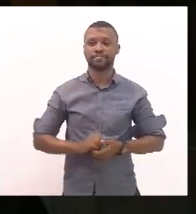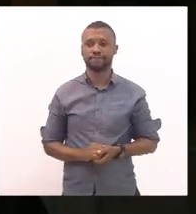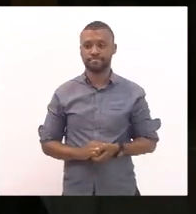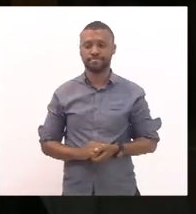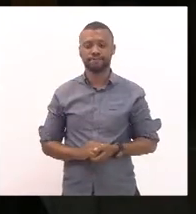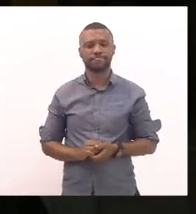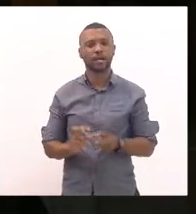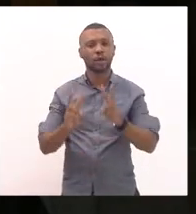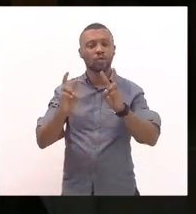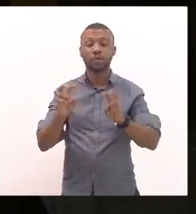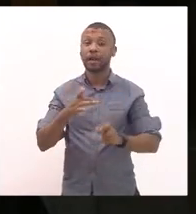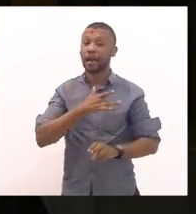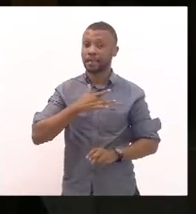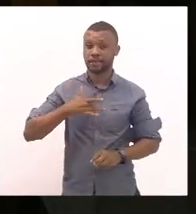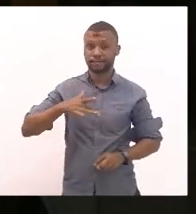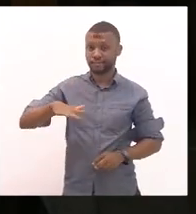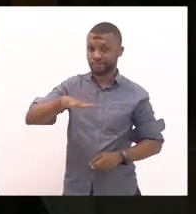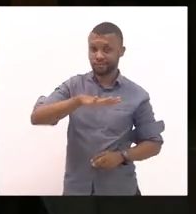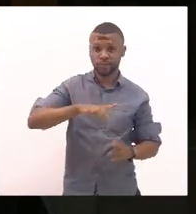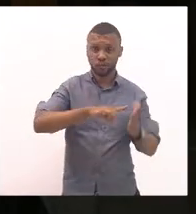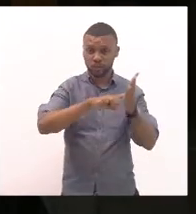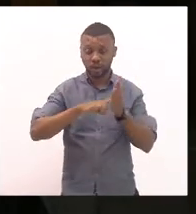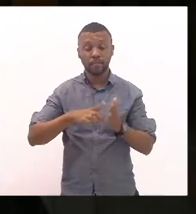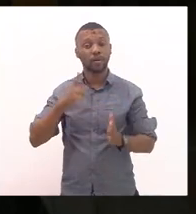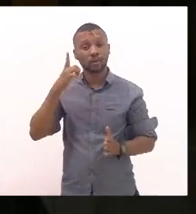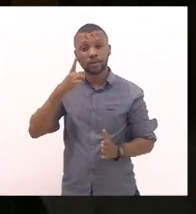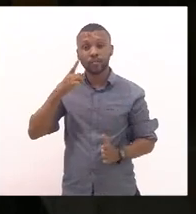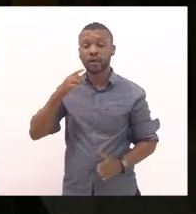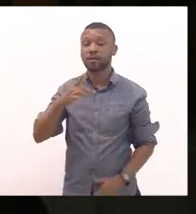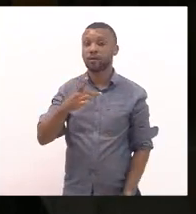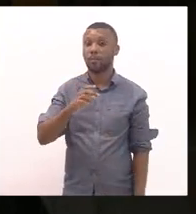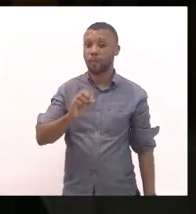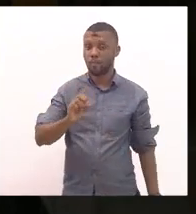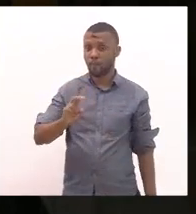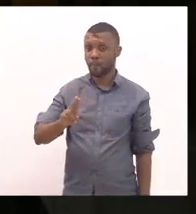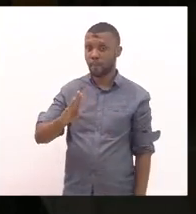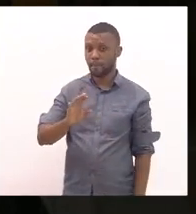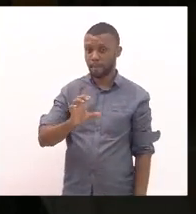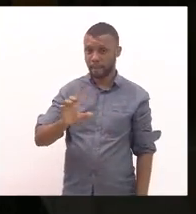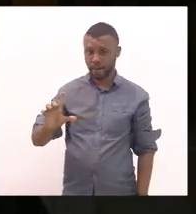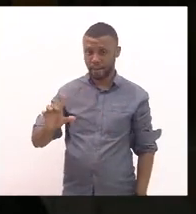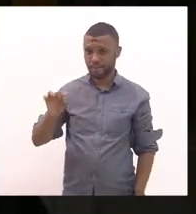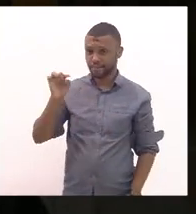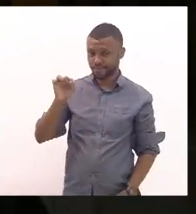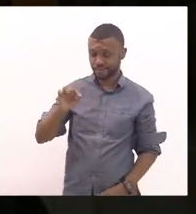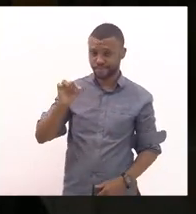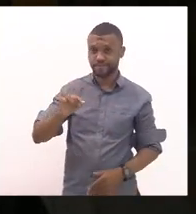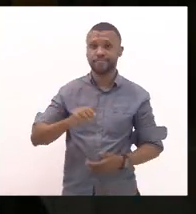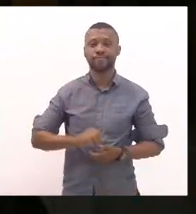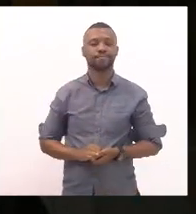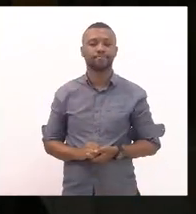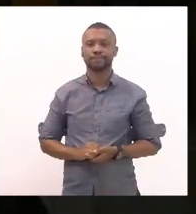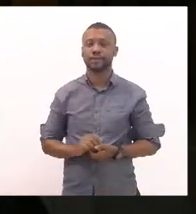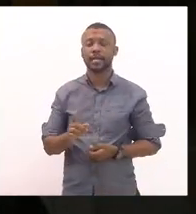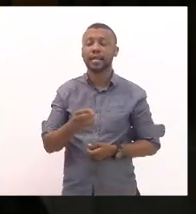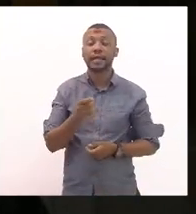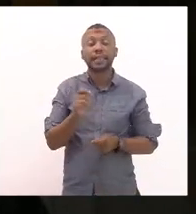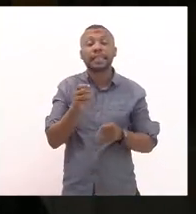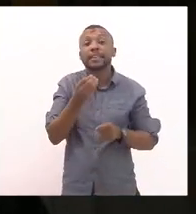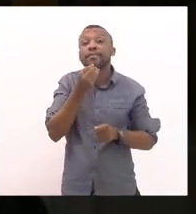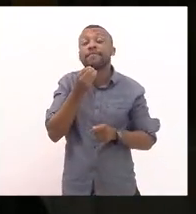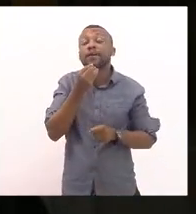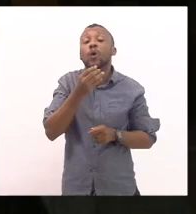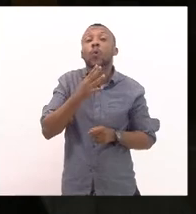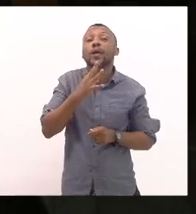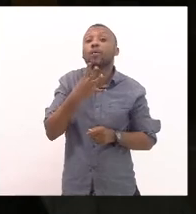e na questão da Saúde trazida pelo Deputado poubel aqui o deputado papel deveria conhecer